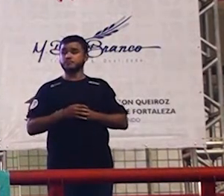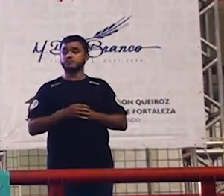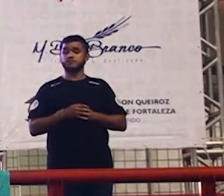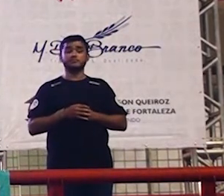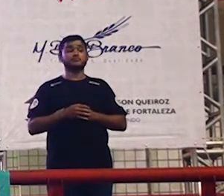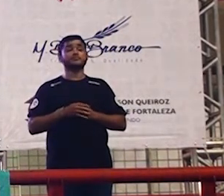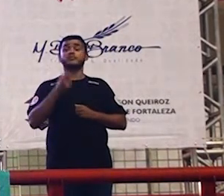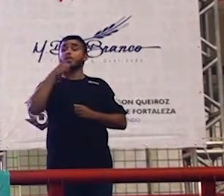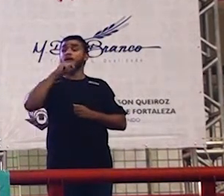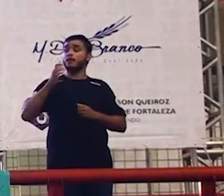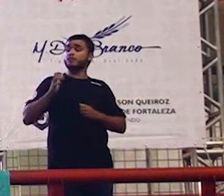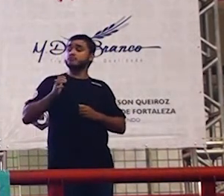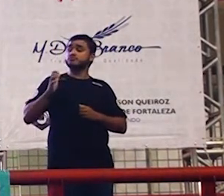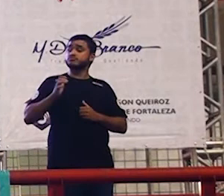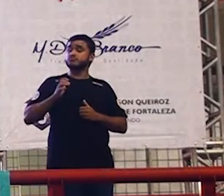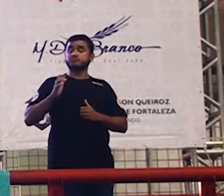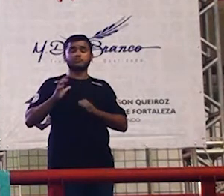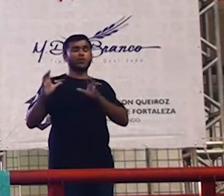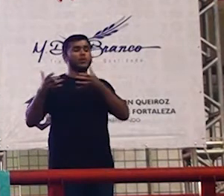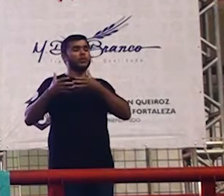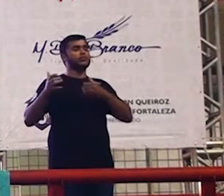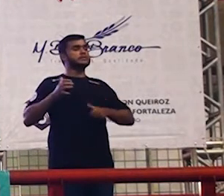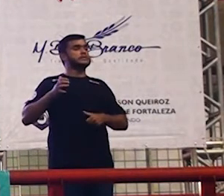Quem nasce podre de rico